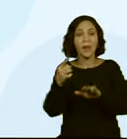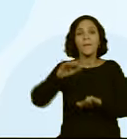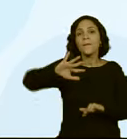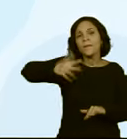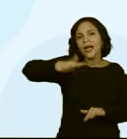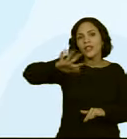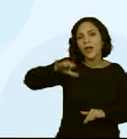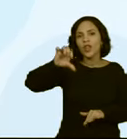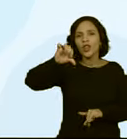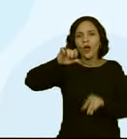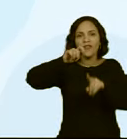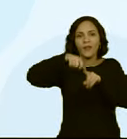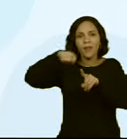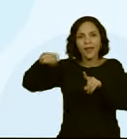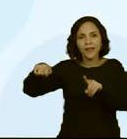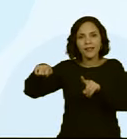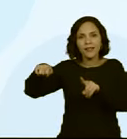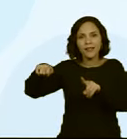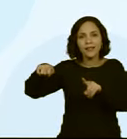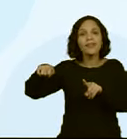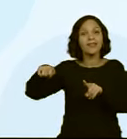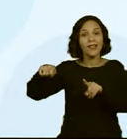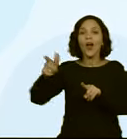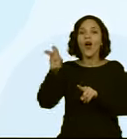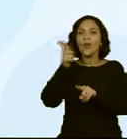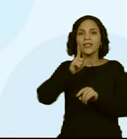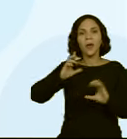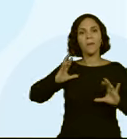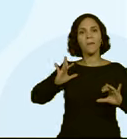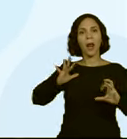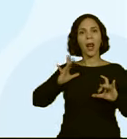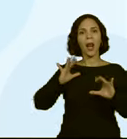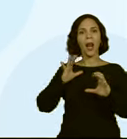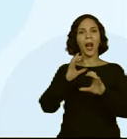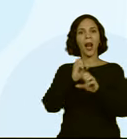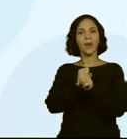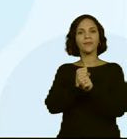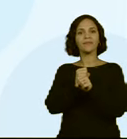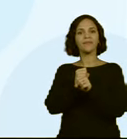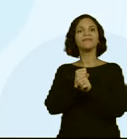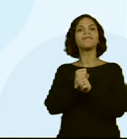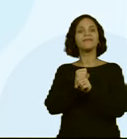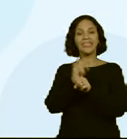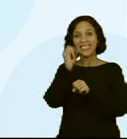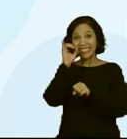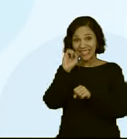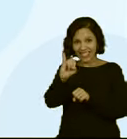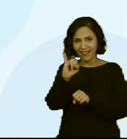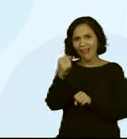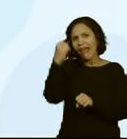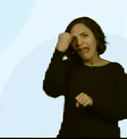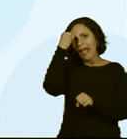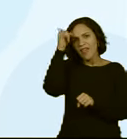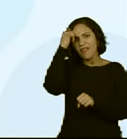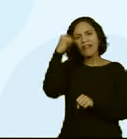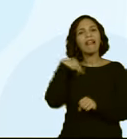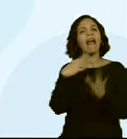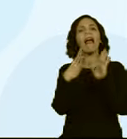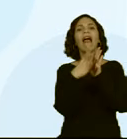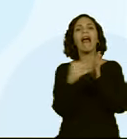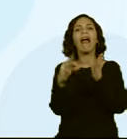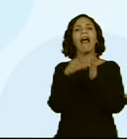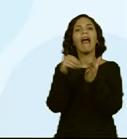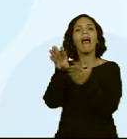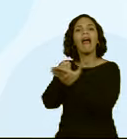aproximadamente em nove meses né pode passar aí o O slide se eles evitarem seguir a moda